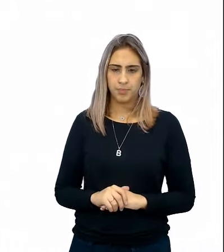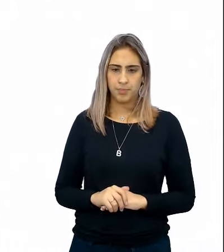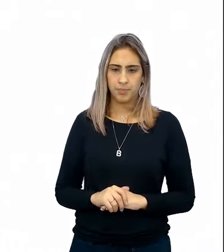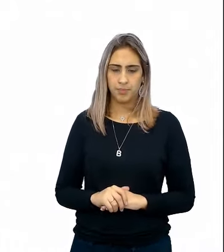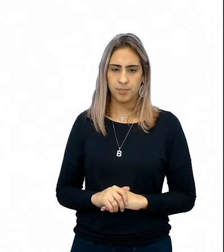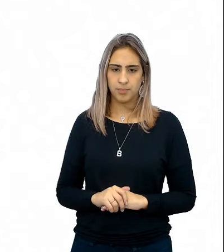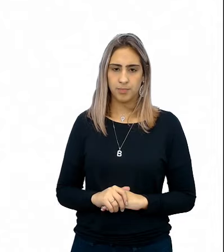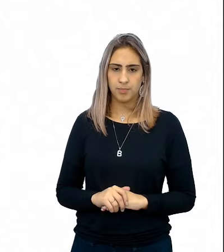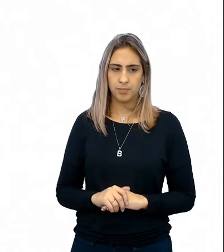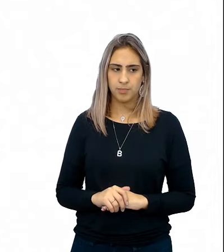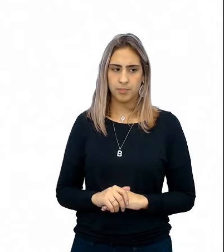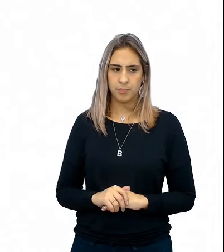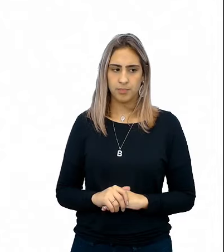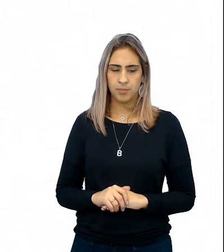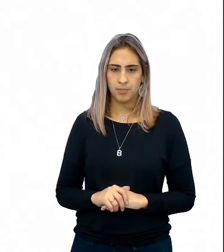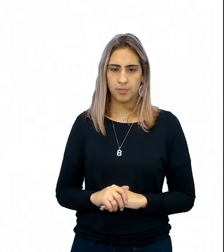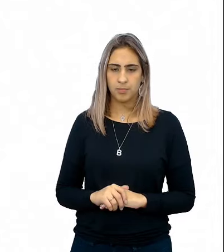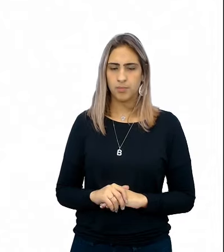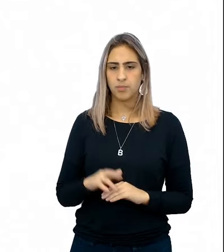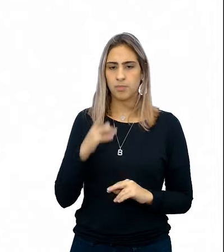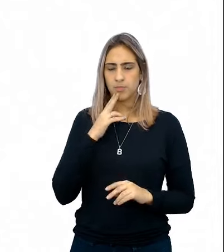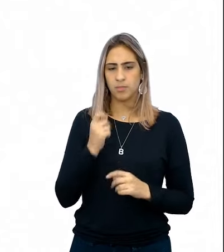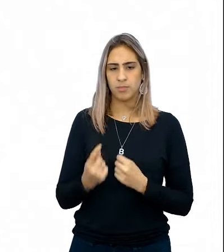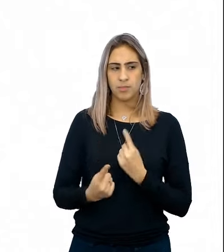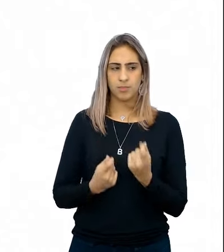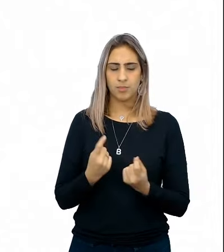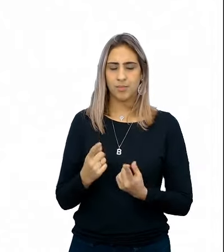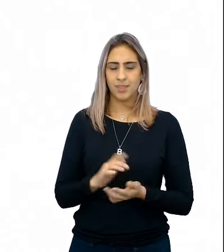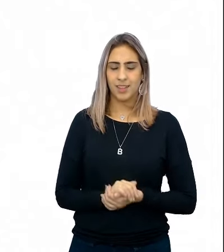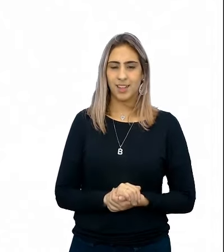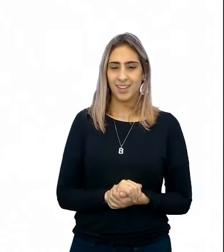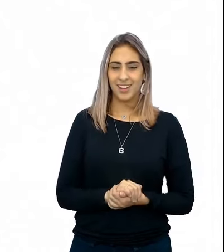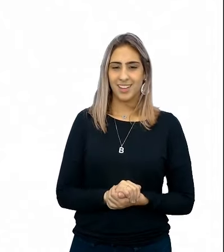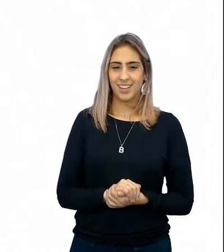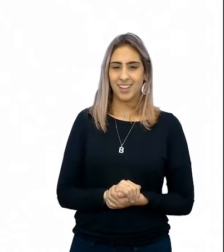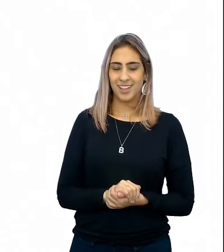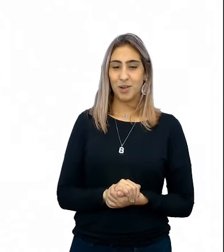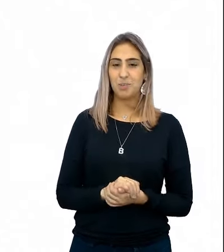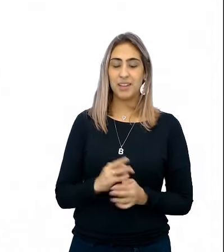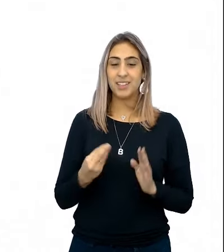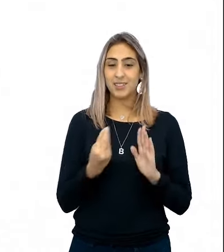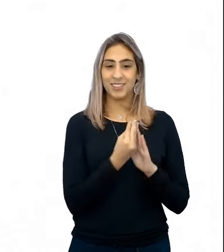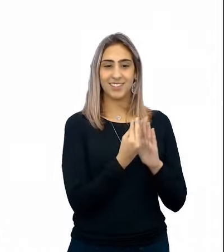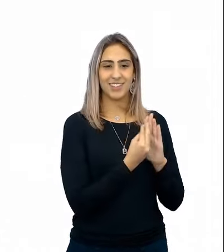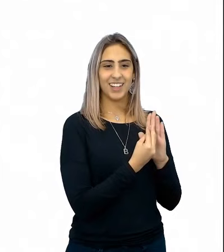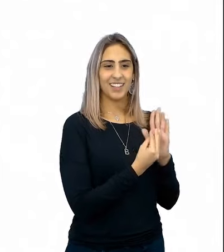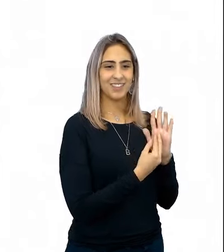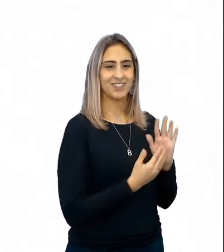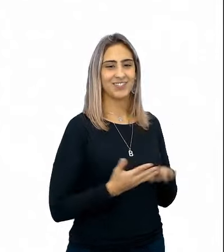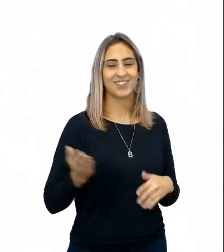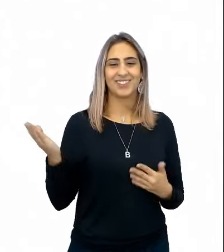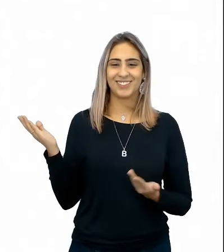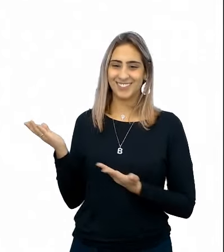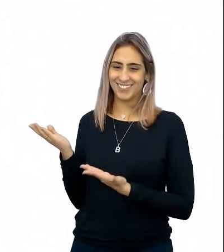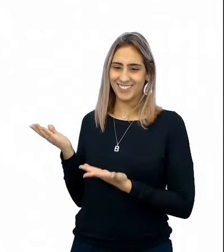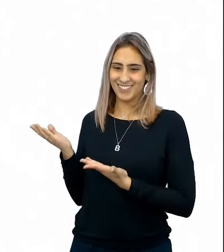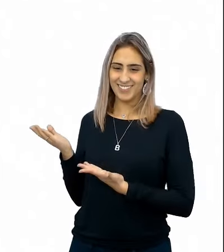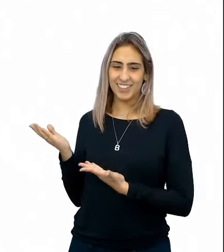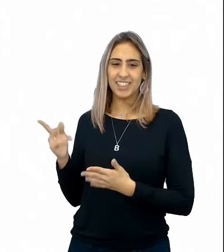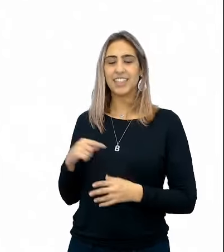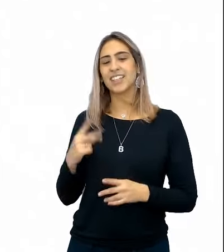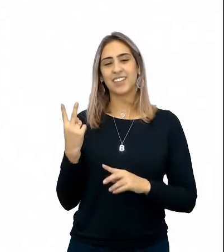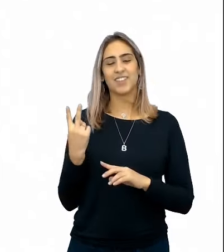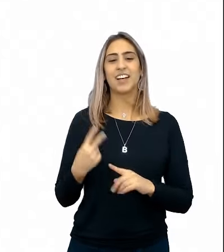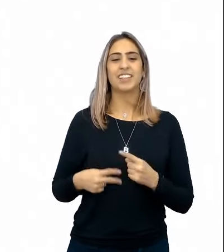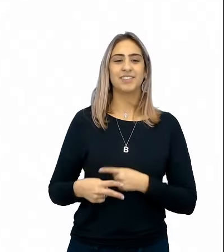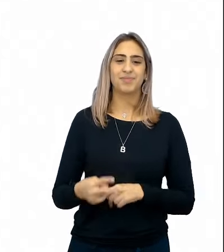utilizar de outros dados, mas tirar como base essas atividades. Escolhemos